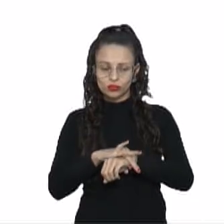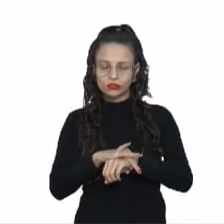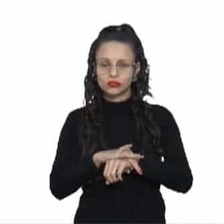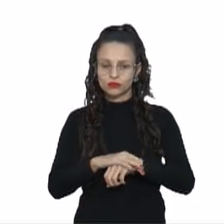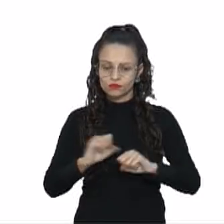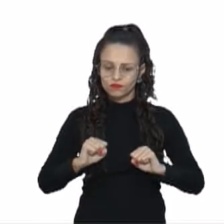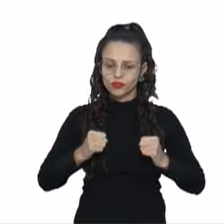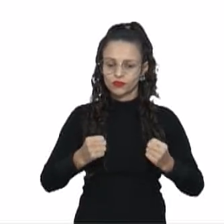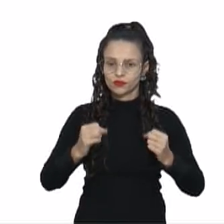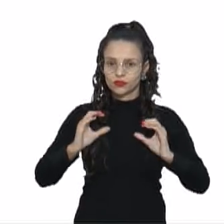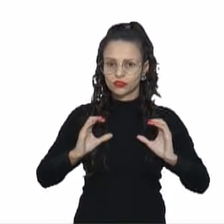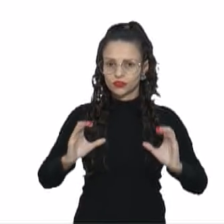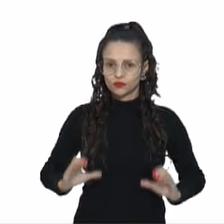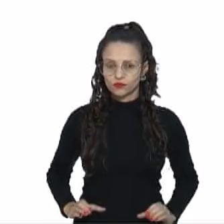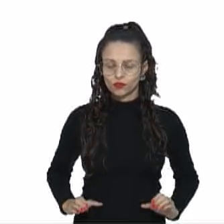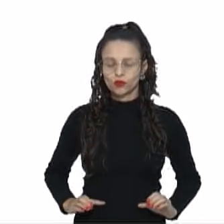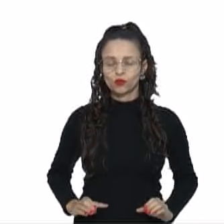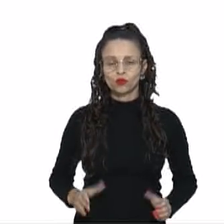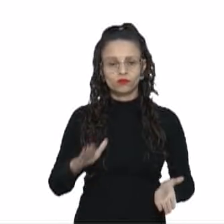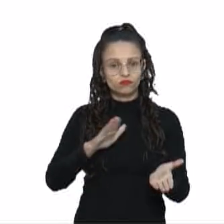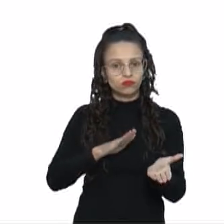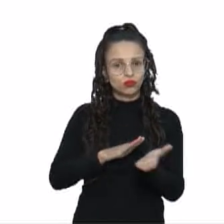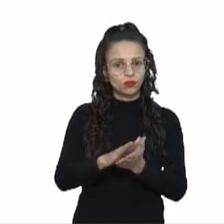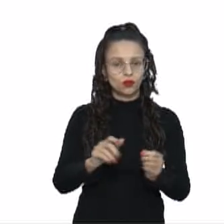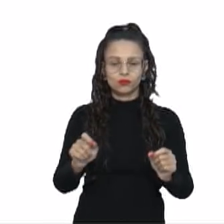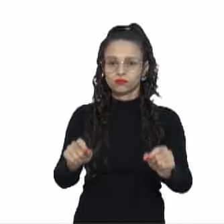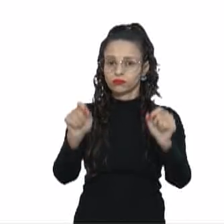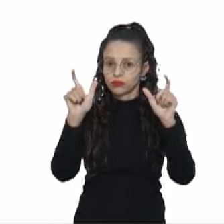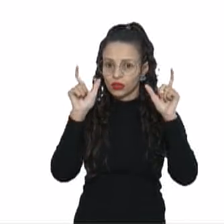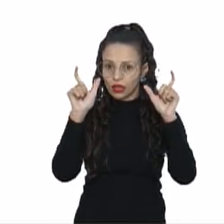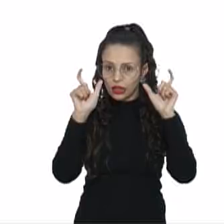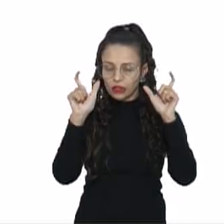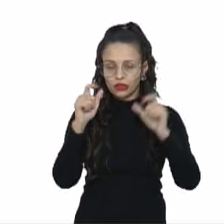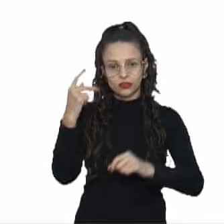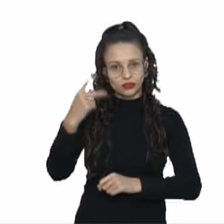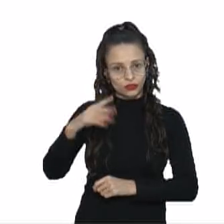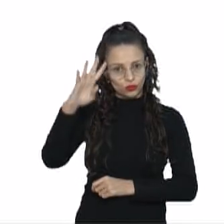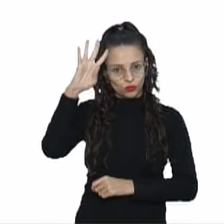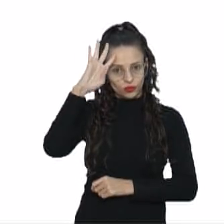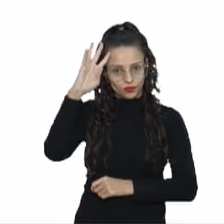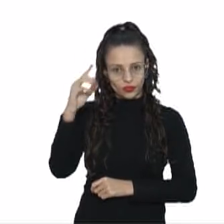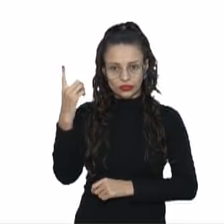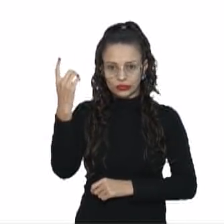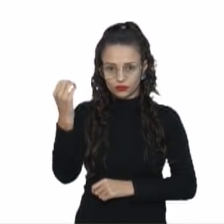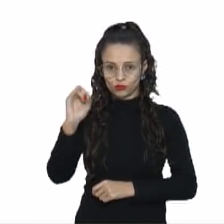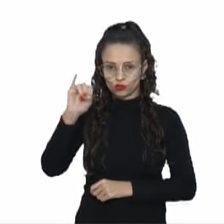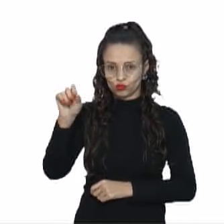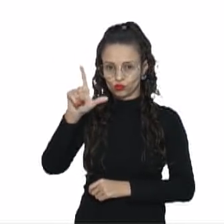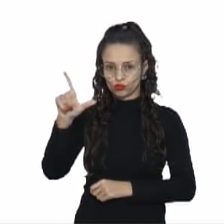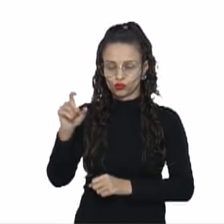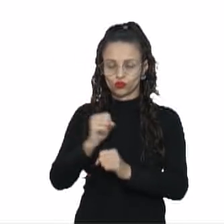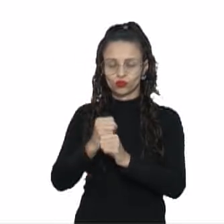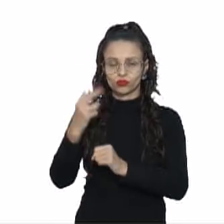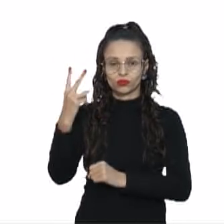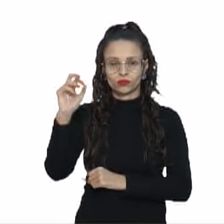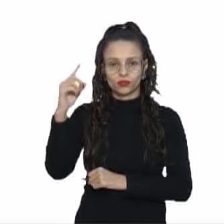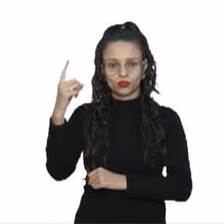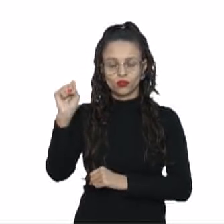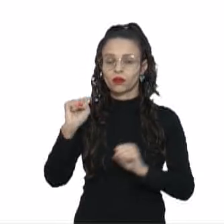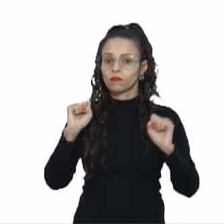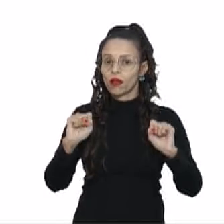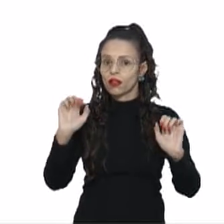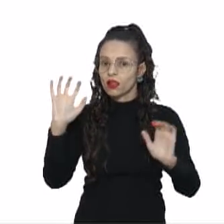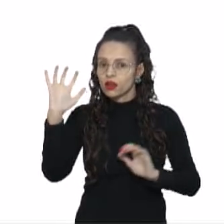alerta nesta terça-feira, dia 26 de julho de 2018, sobre a possibilidade de chuva ácida para os próximos